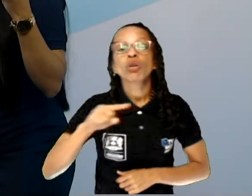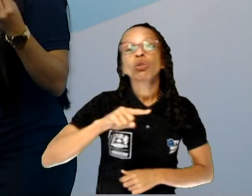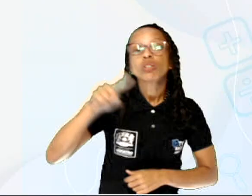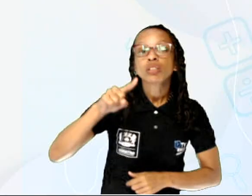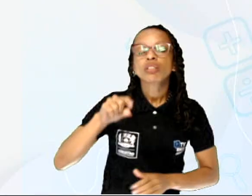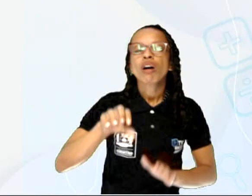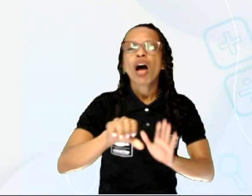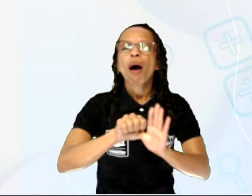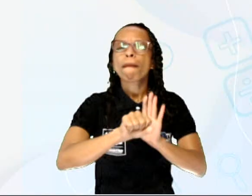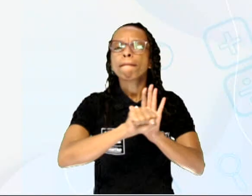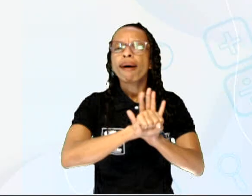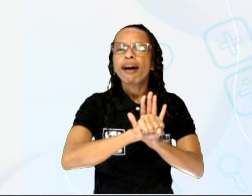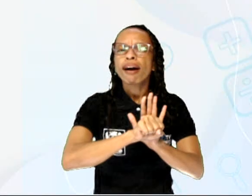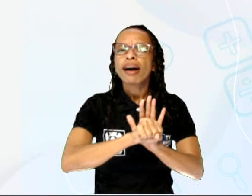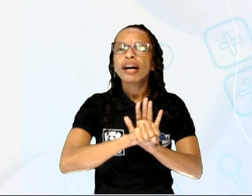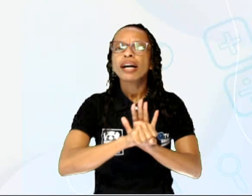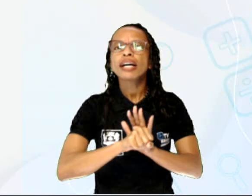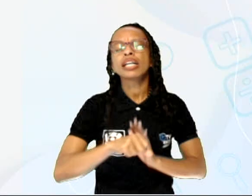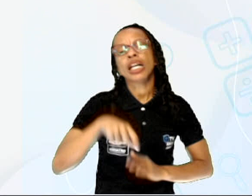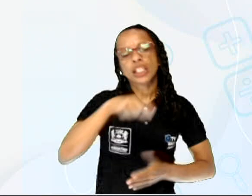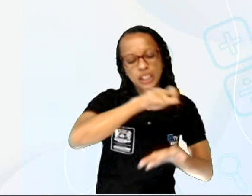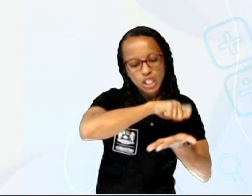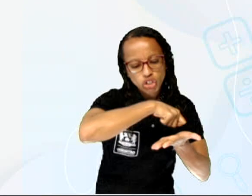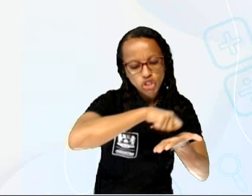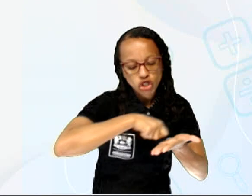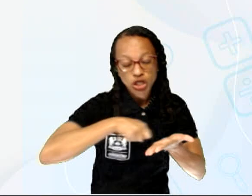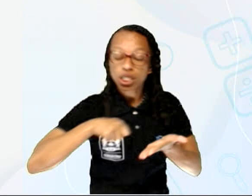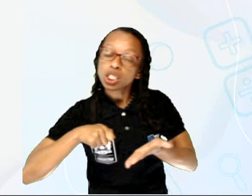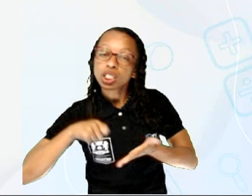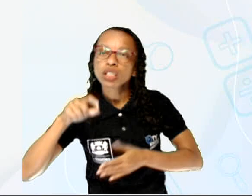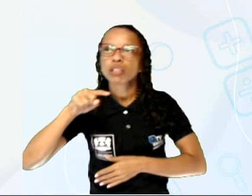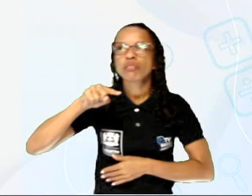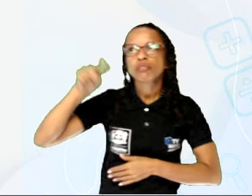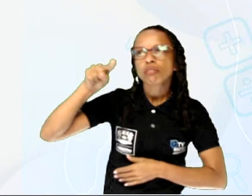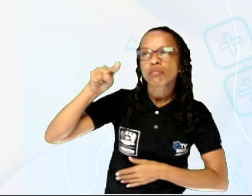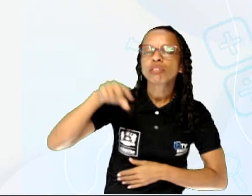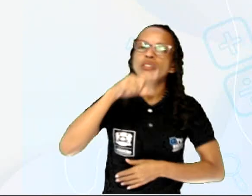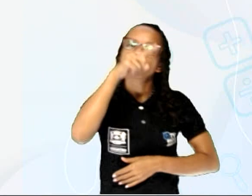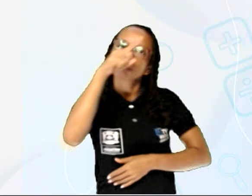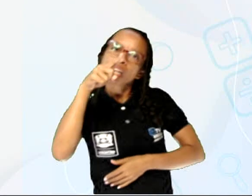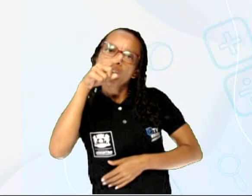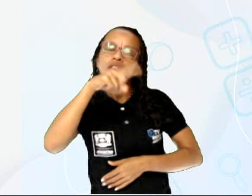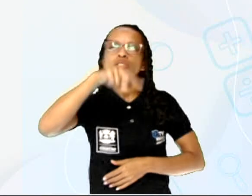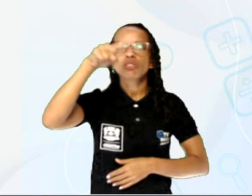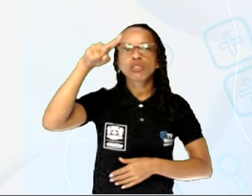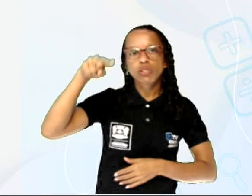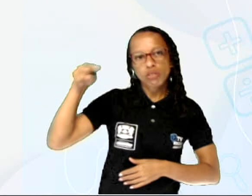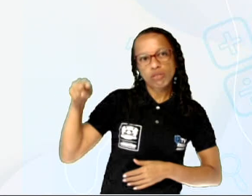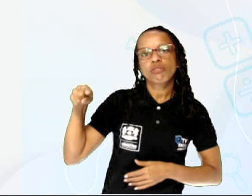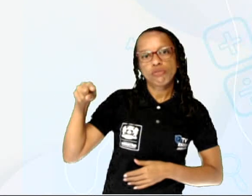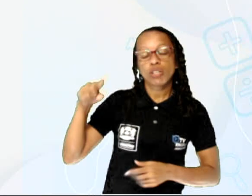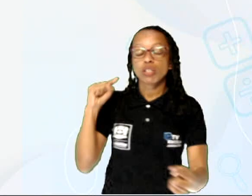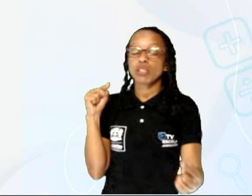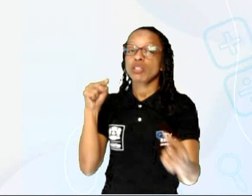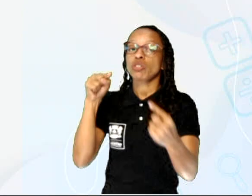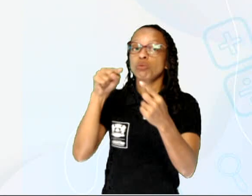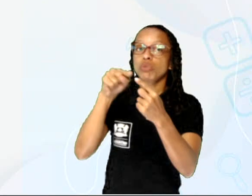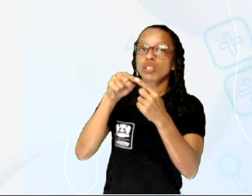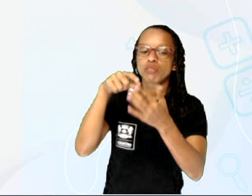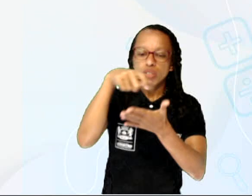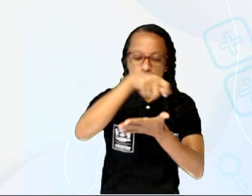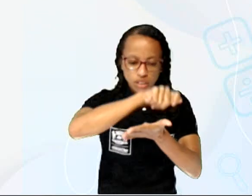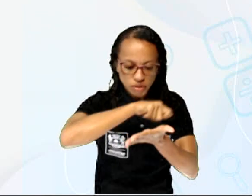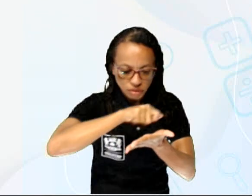uma marca gráfica, acento agudo, acento grave, acento circunflexo. Emprega como objetivo de registrar o